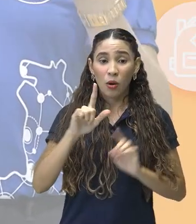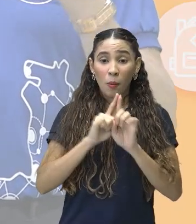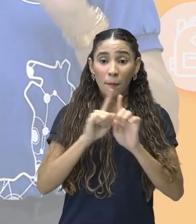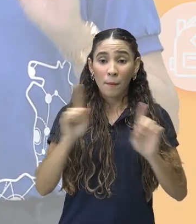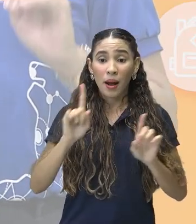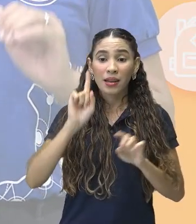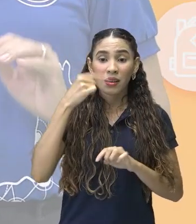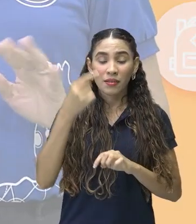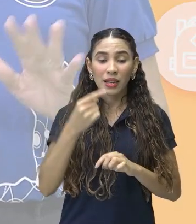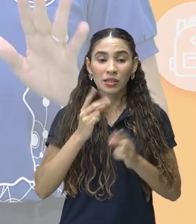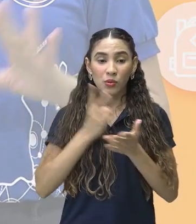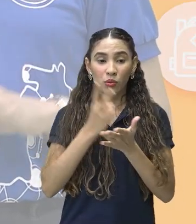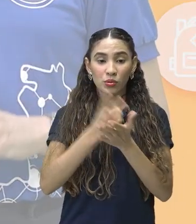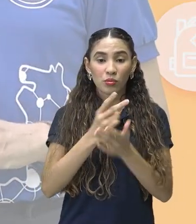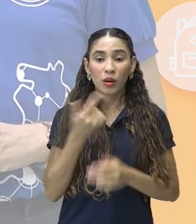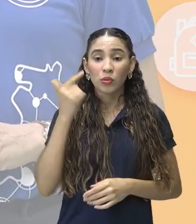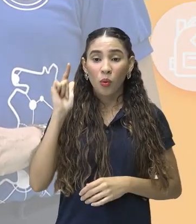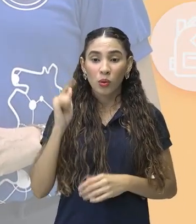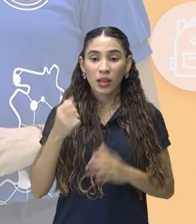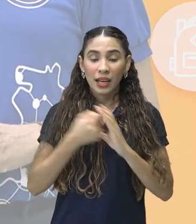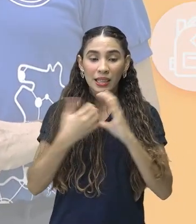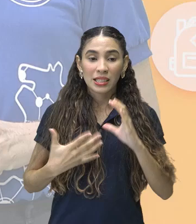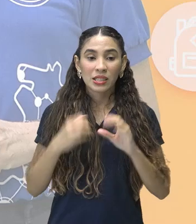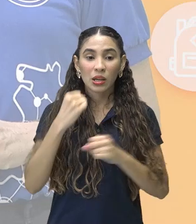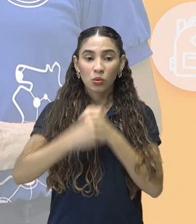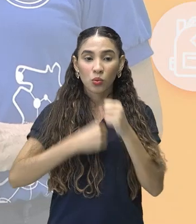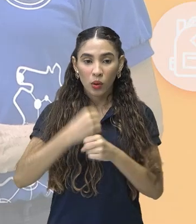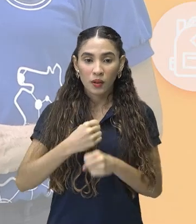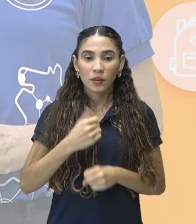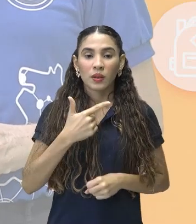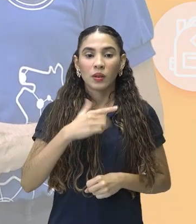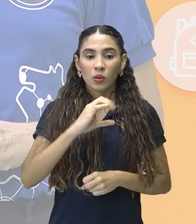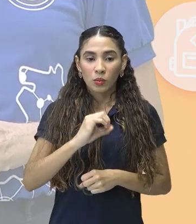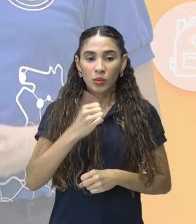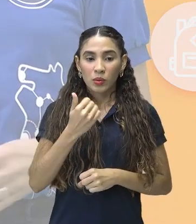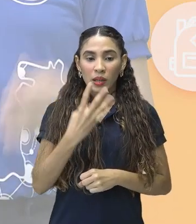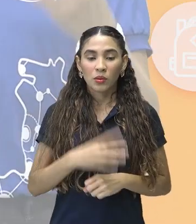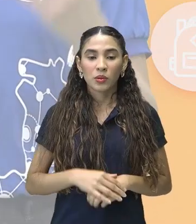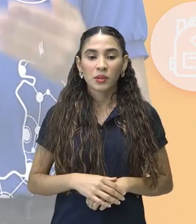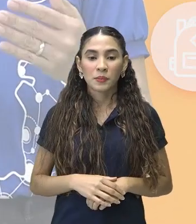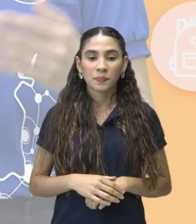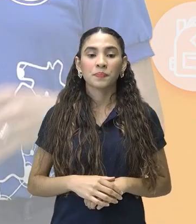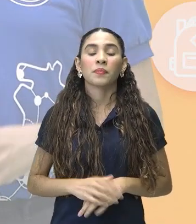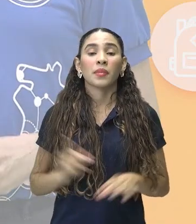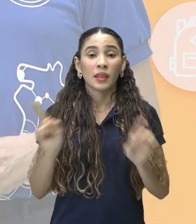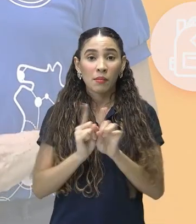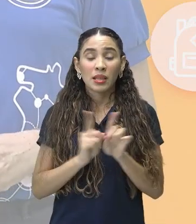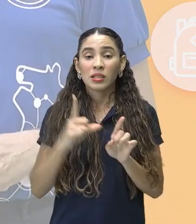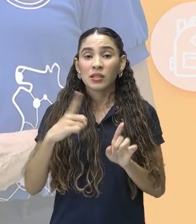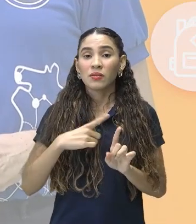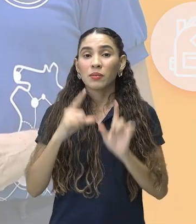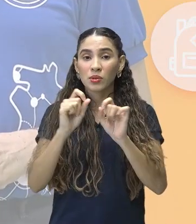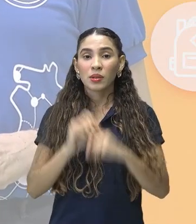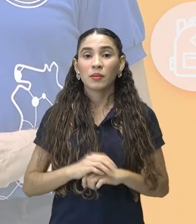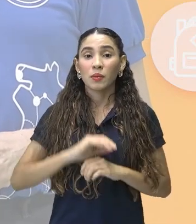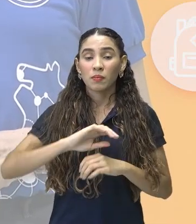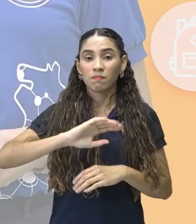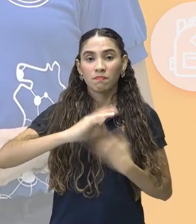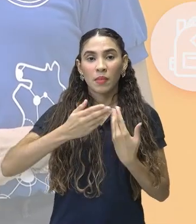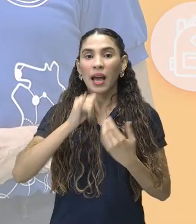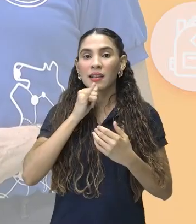à frente, seguindo mais um pouco, já no ano de 2014, tivemos aí uma